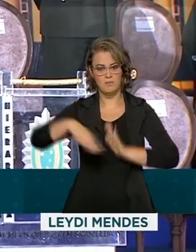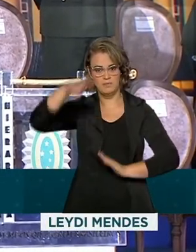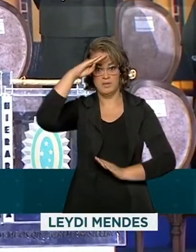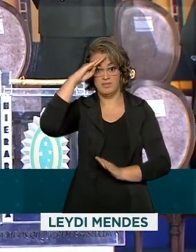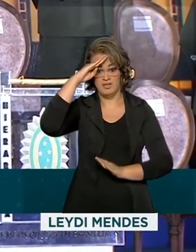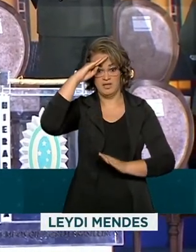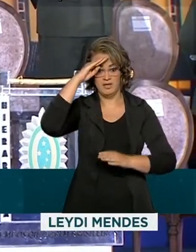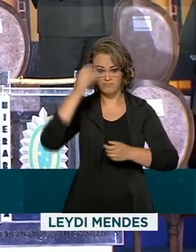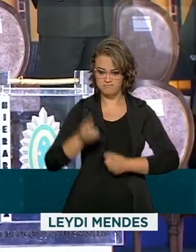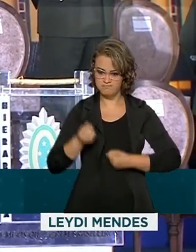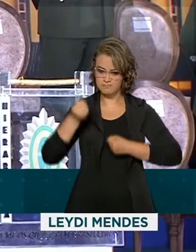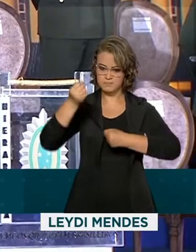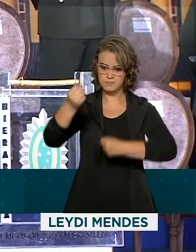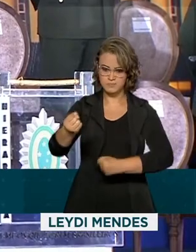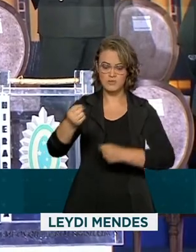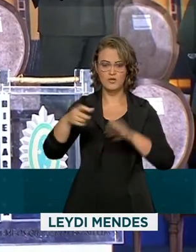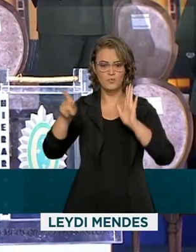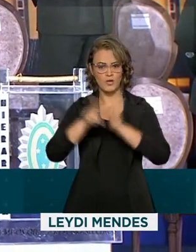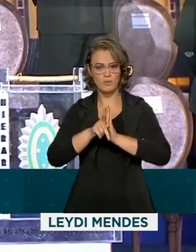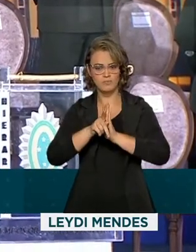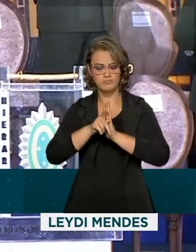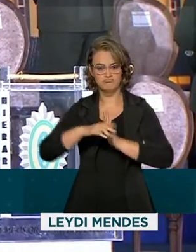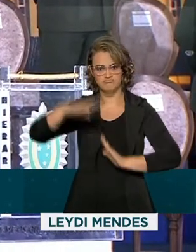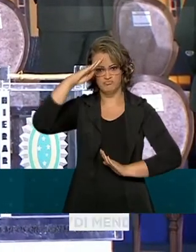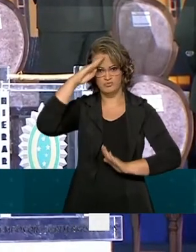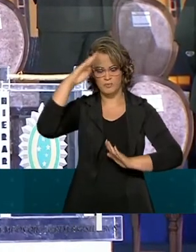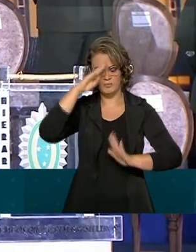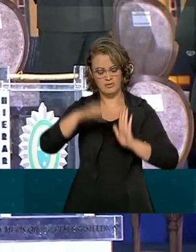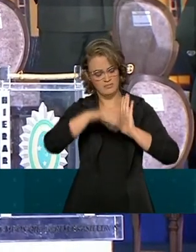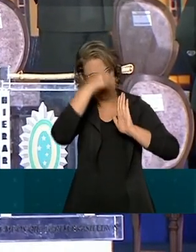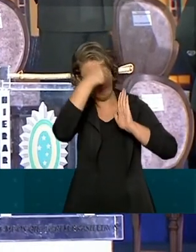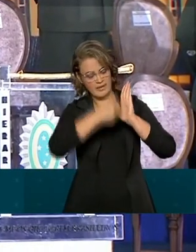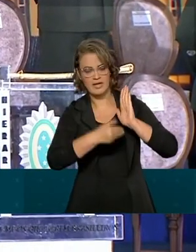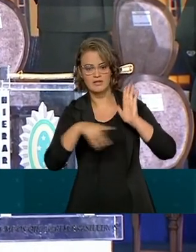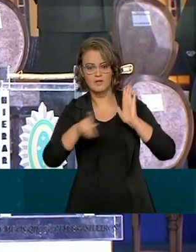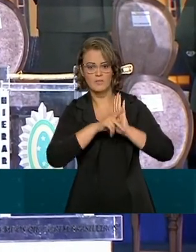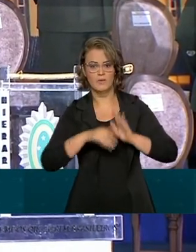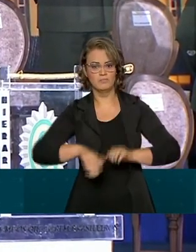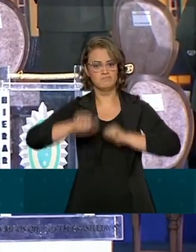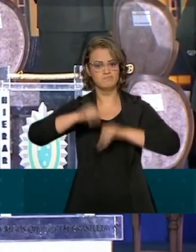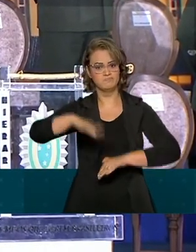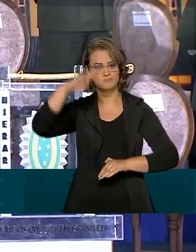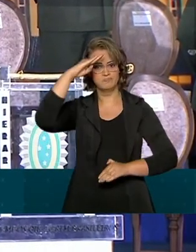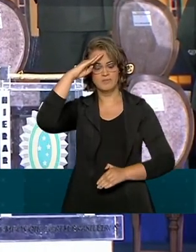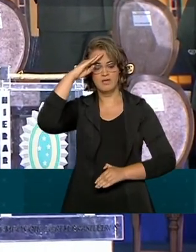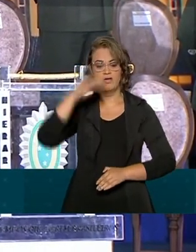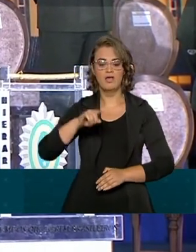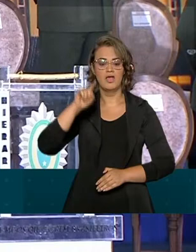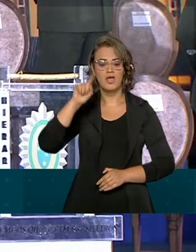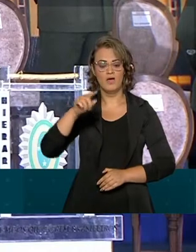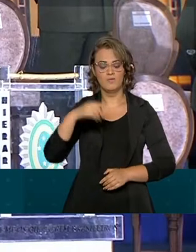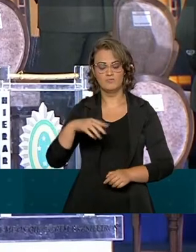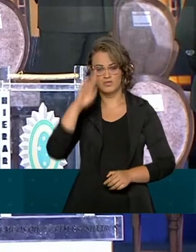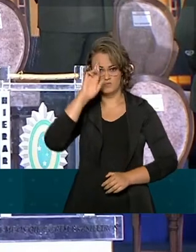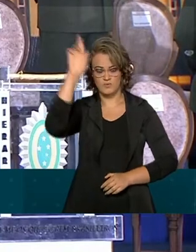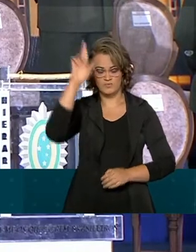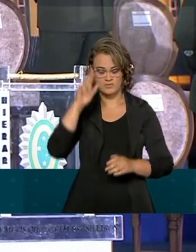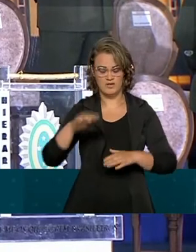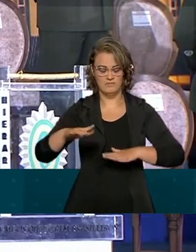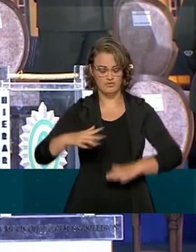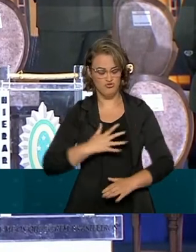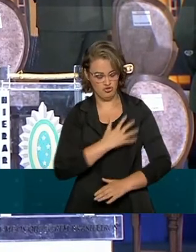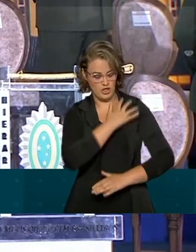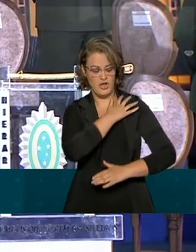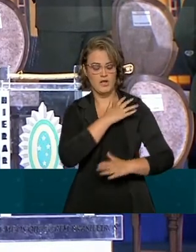a entrega do bastão de comando da apostila de carta patente e da carta patente os oficiais-generais